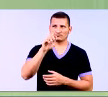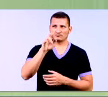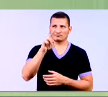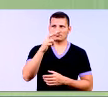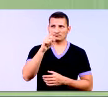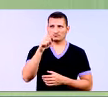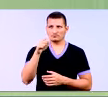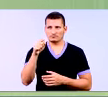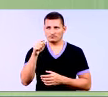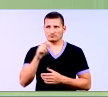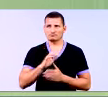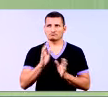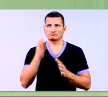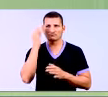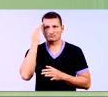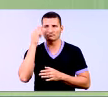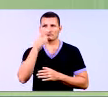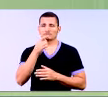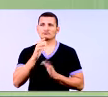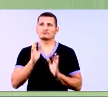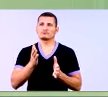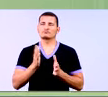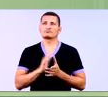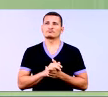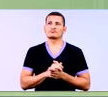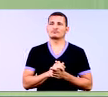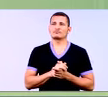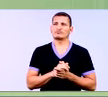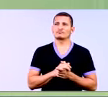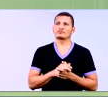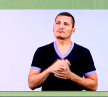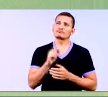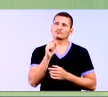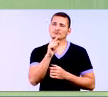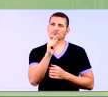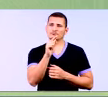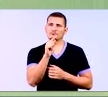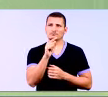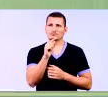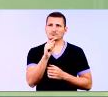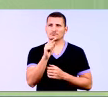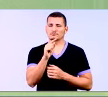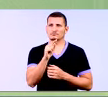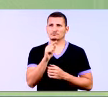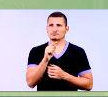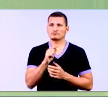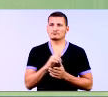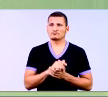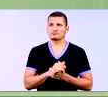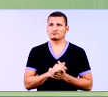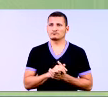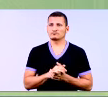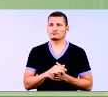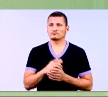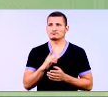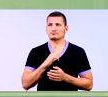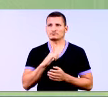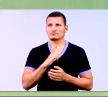não me contou nada, não está me contando nada novo. Eu estou dizendo o seguinte, que esse cara aqui, como a gente falou, ele